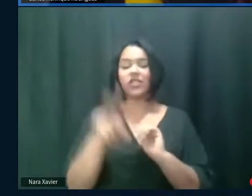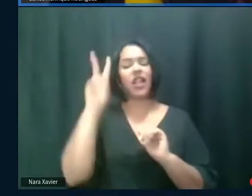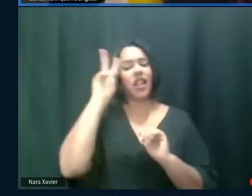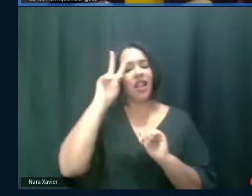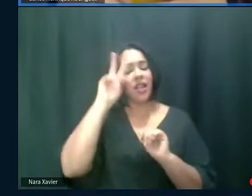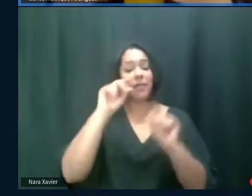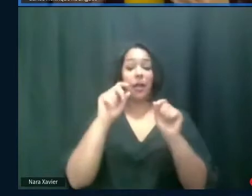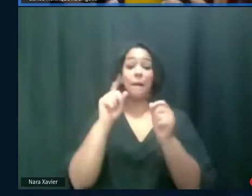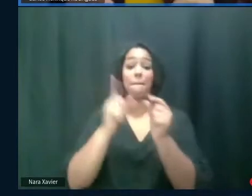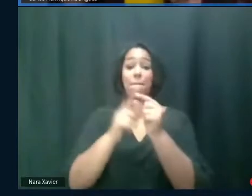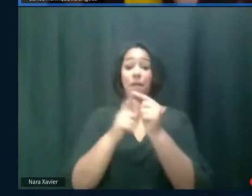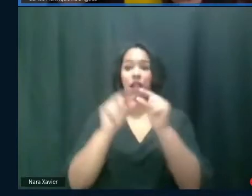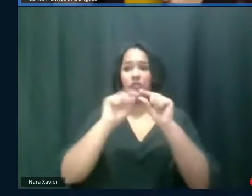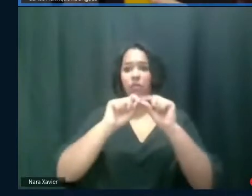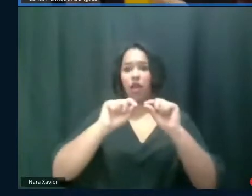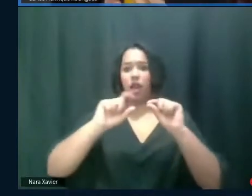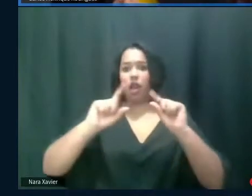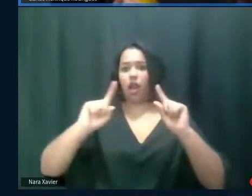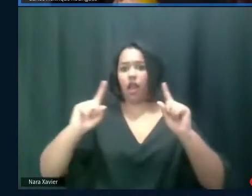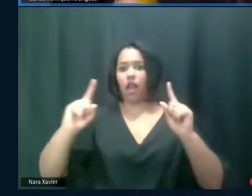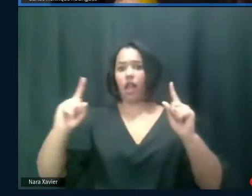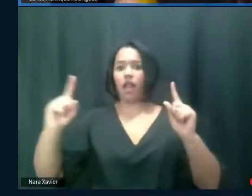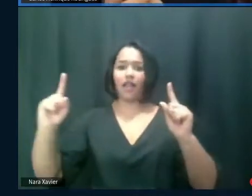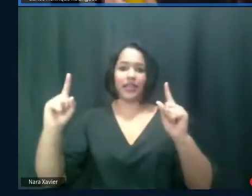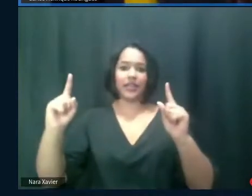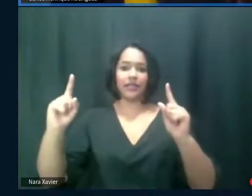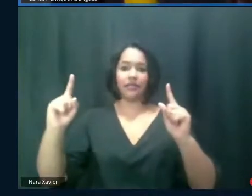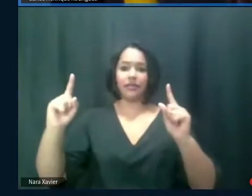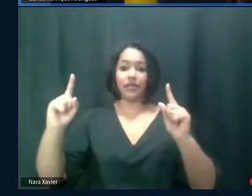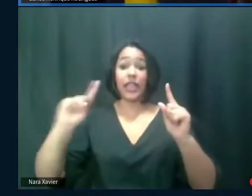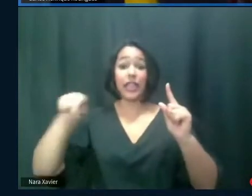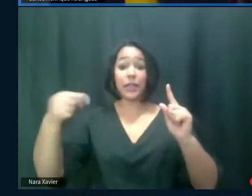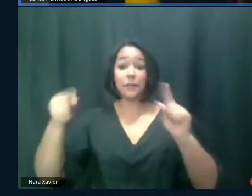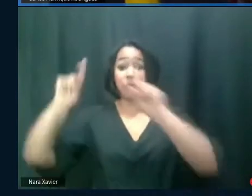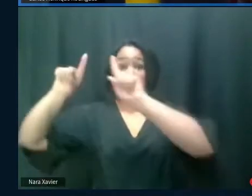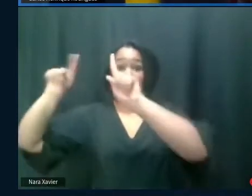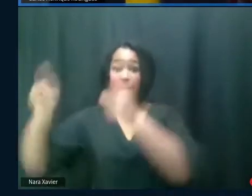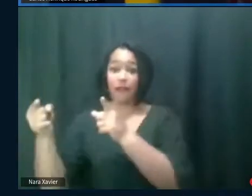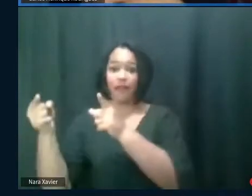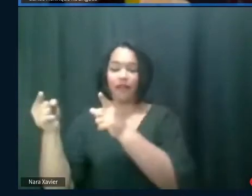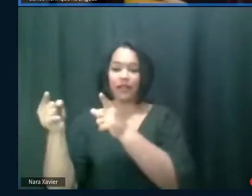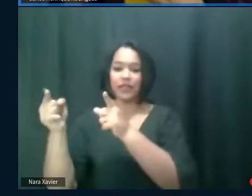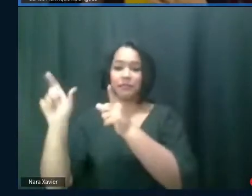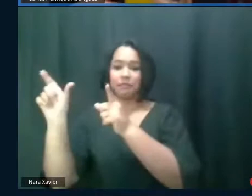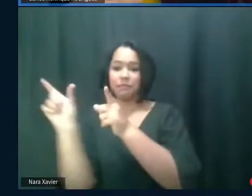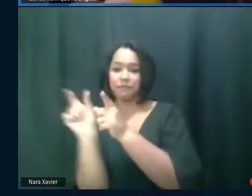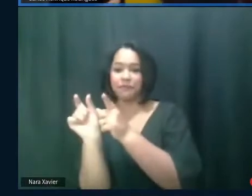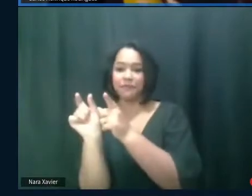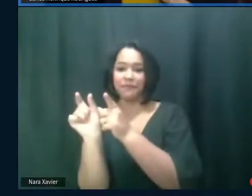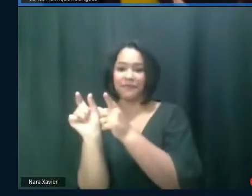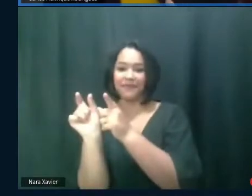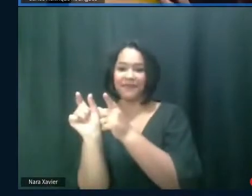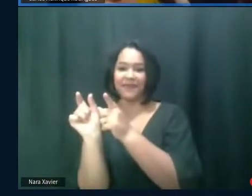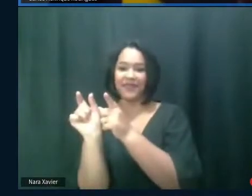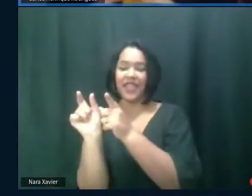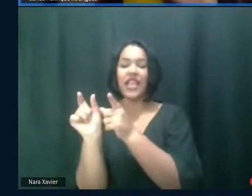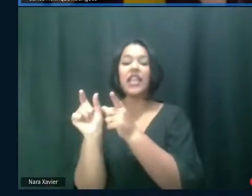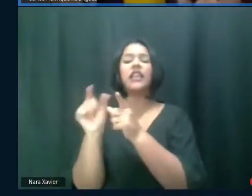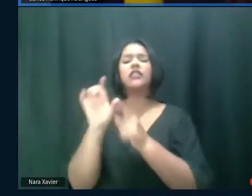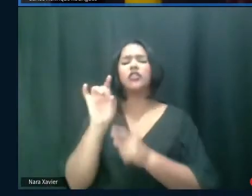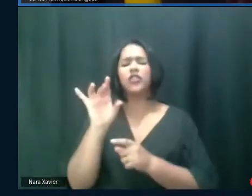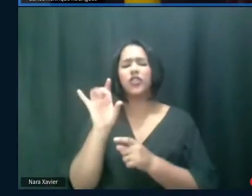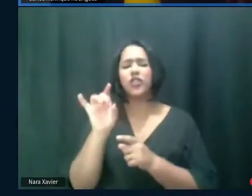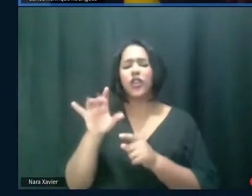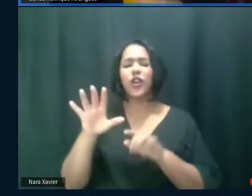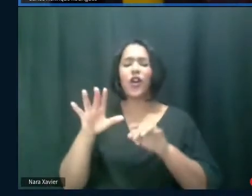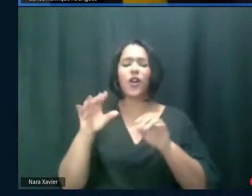por extenso e inclusive a sigla entre parênteses novamente. Então aí, para facilitar o